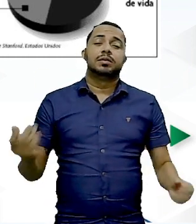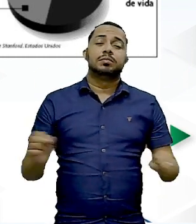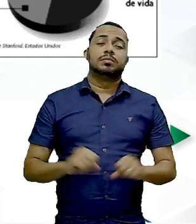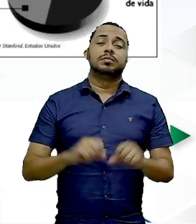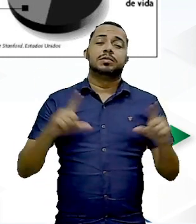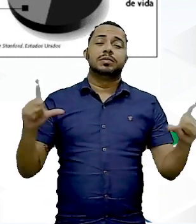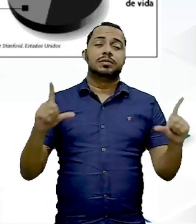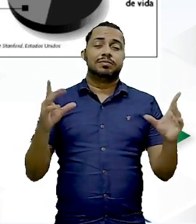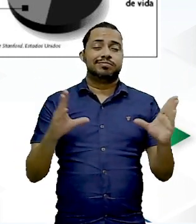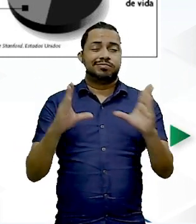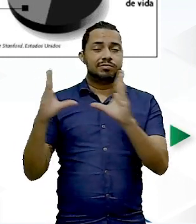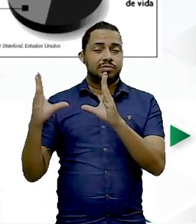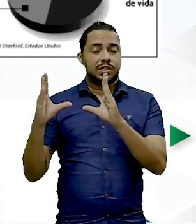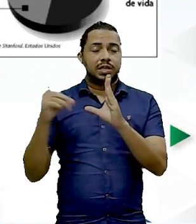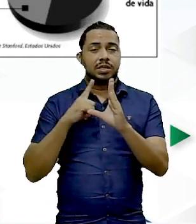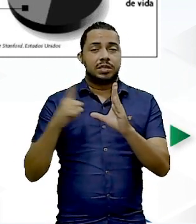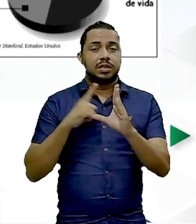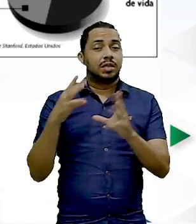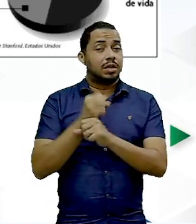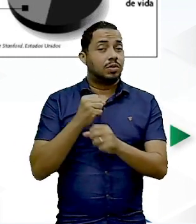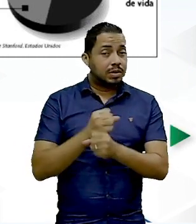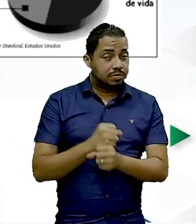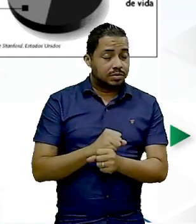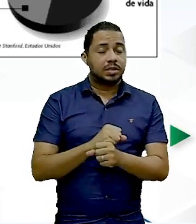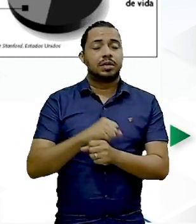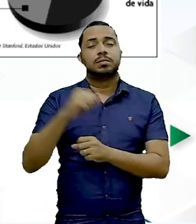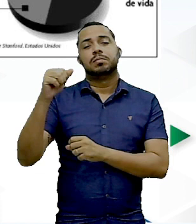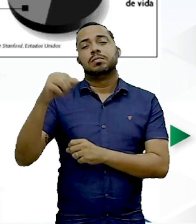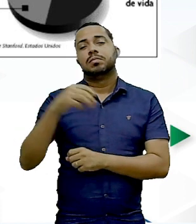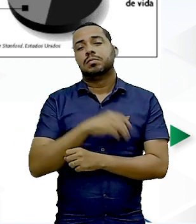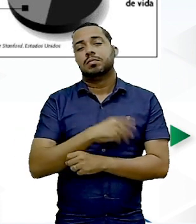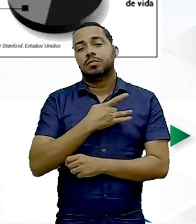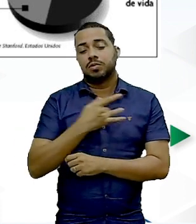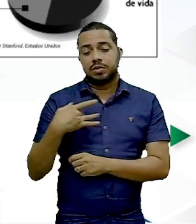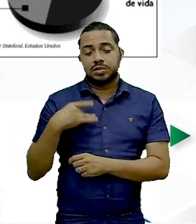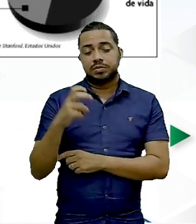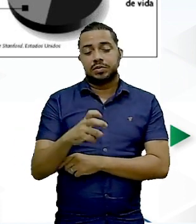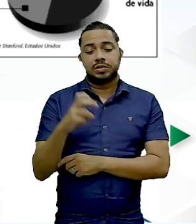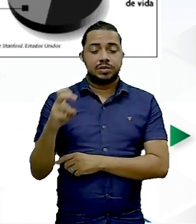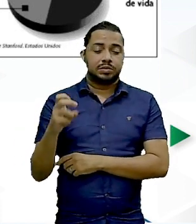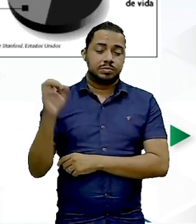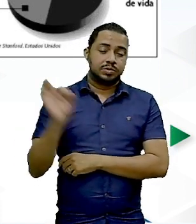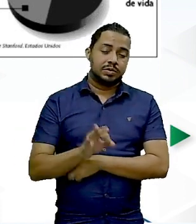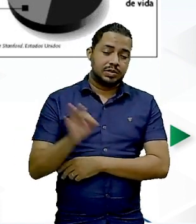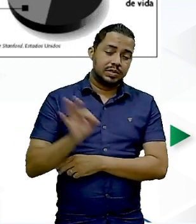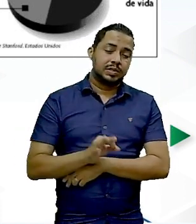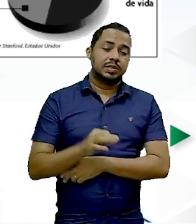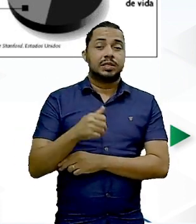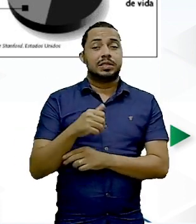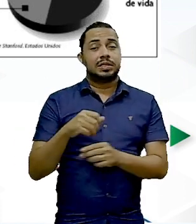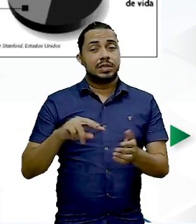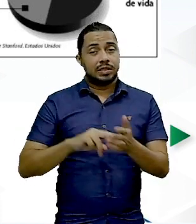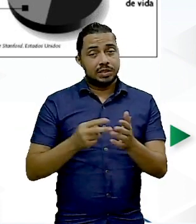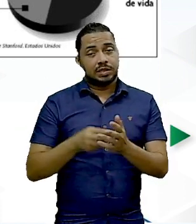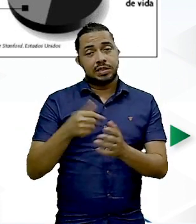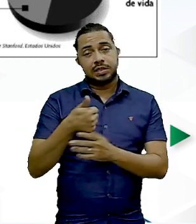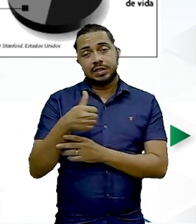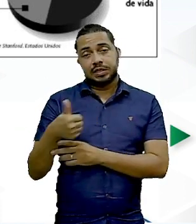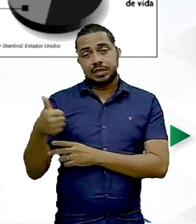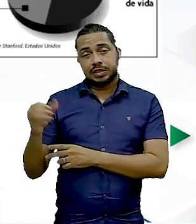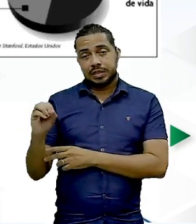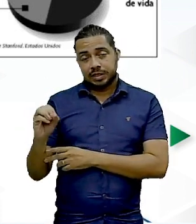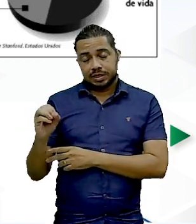para o cantinho, aí nós vamos calcular. A moda, 55%, corresponde a 110 pessoas